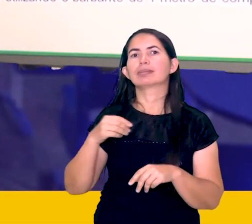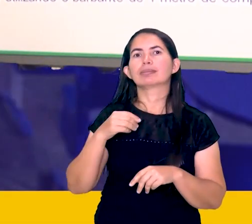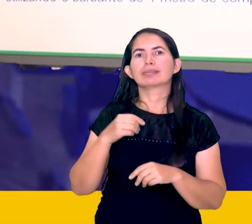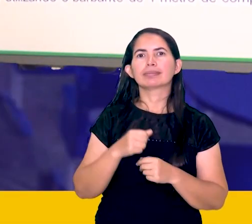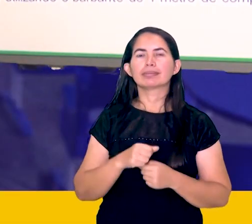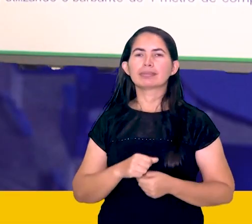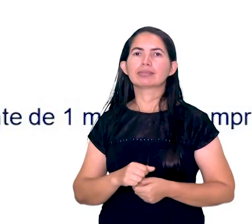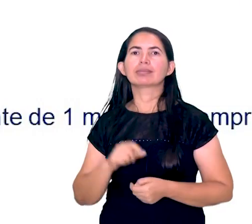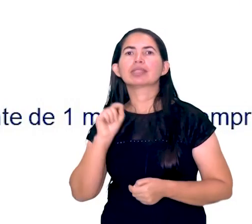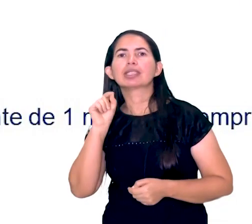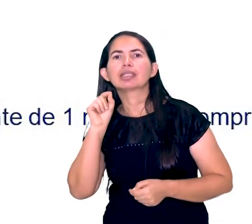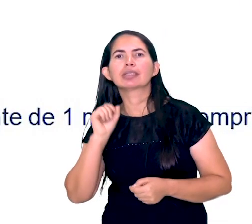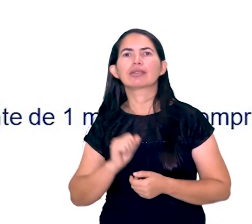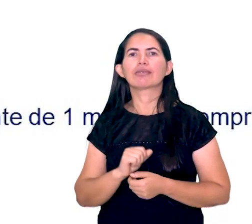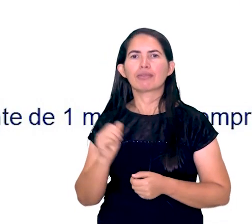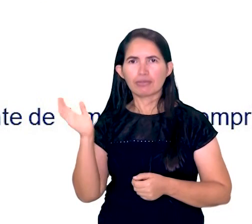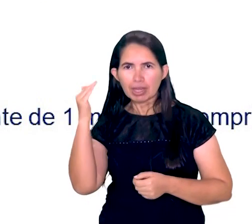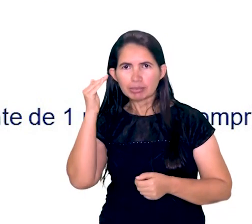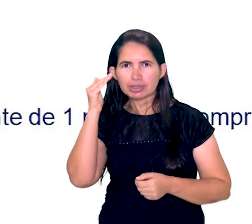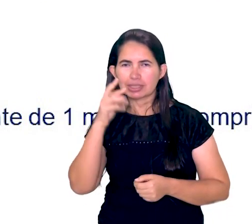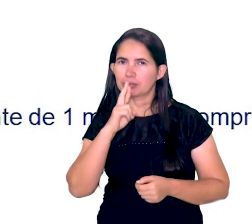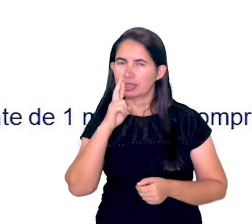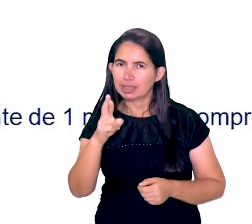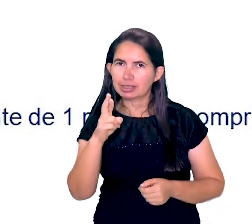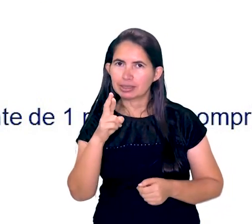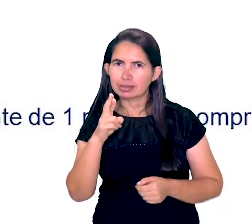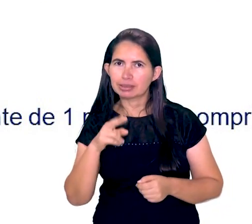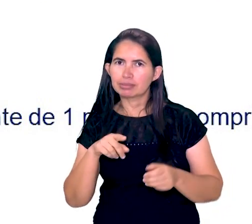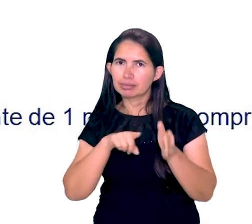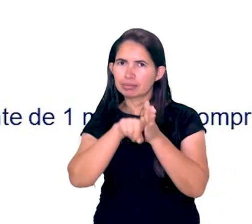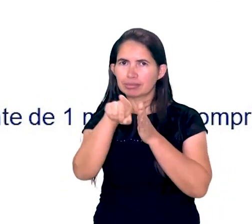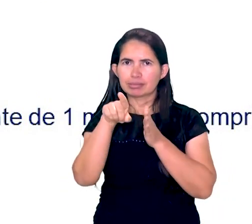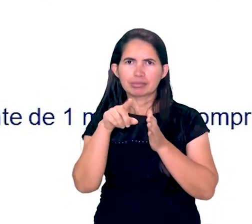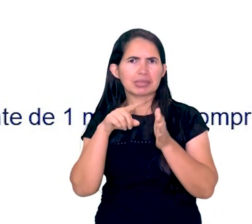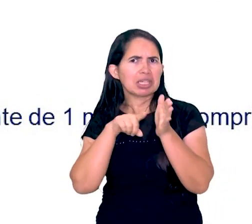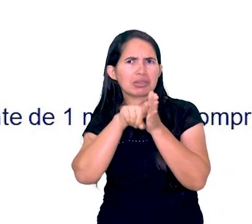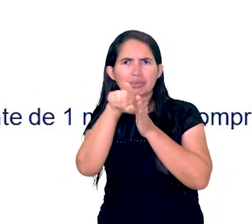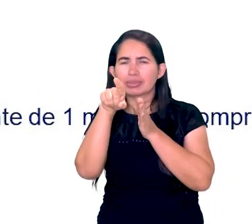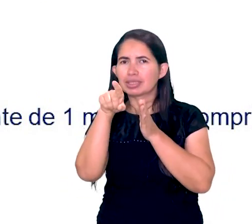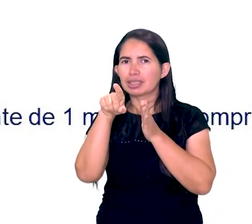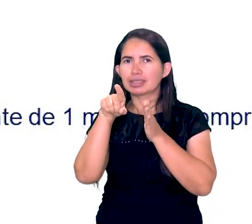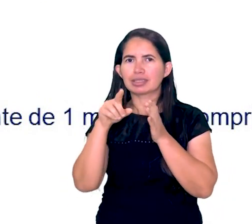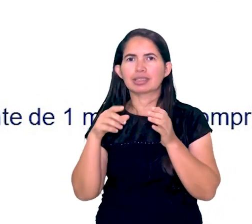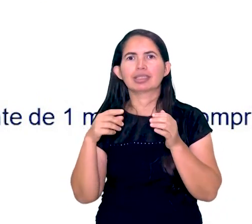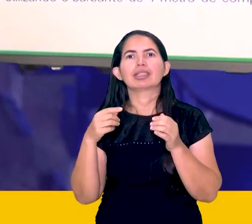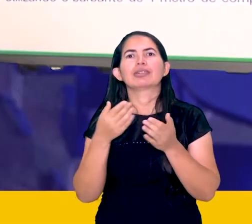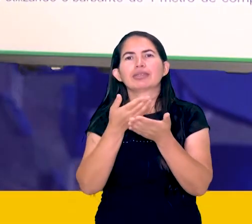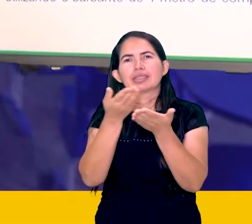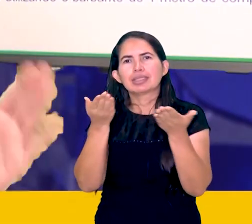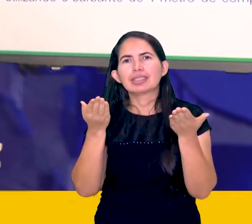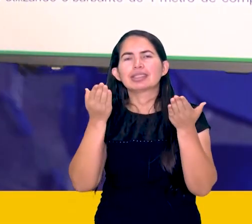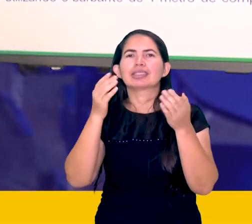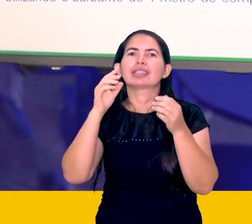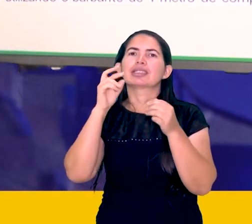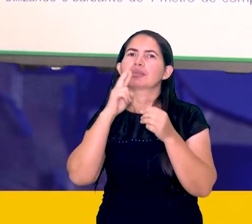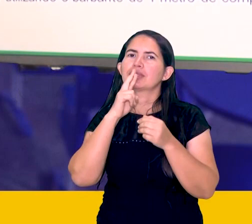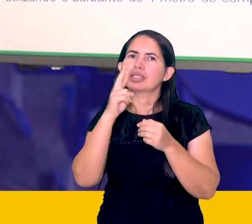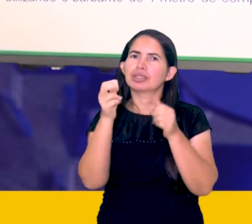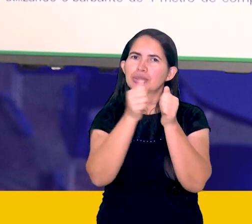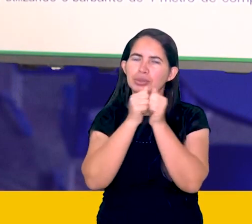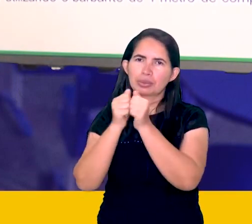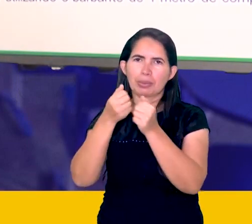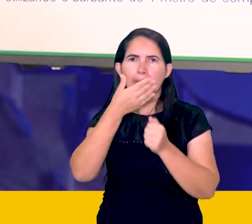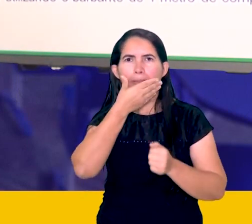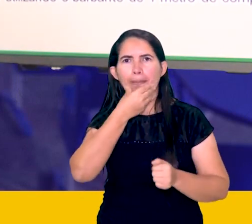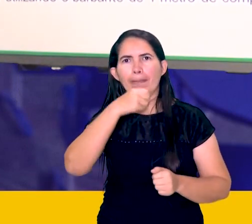E aí? Vamos lá para as questões? São questões que vocês podem fazer junto com os pais de vocês, com